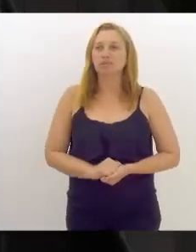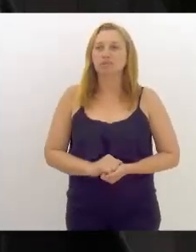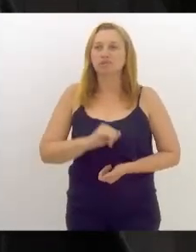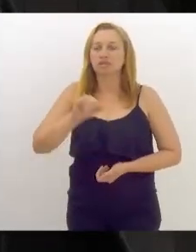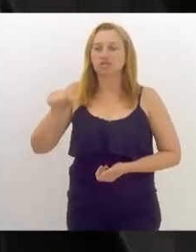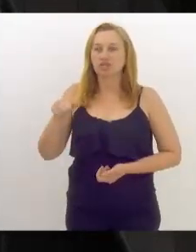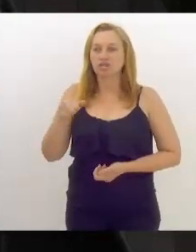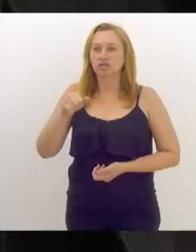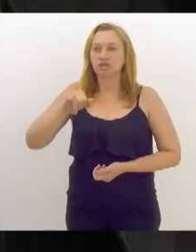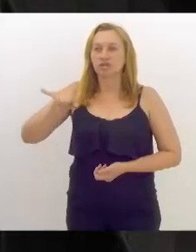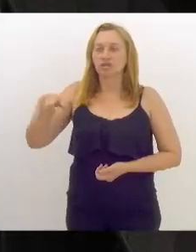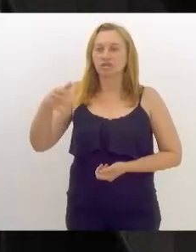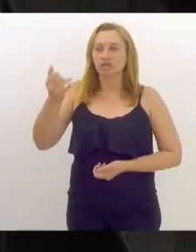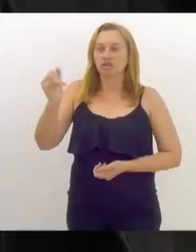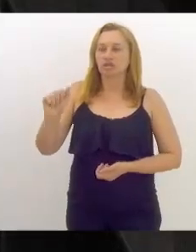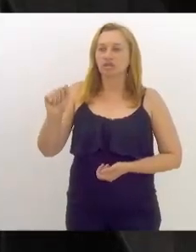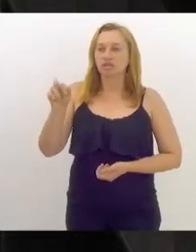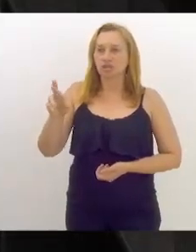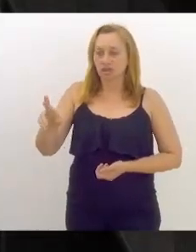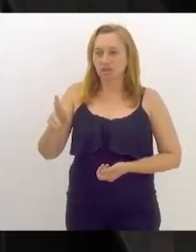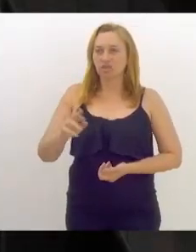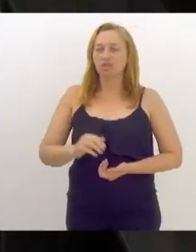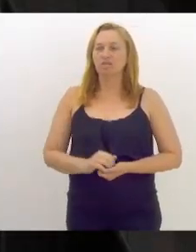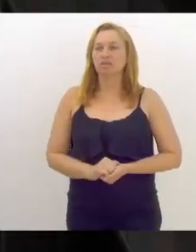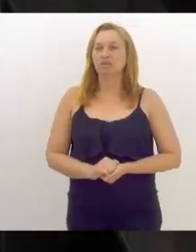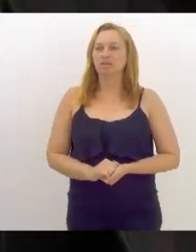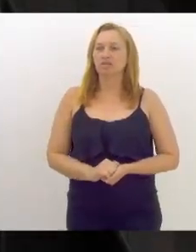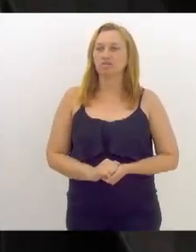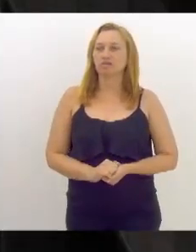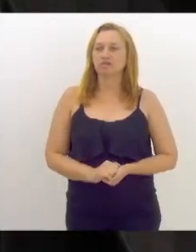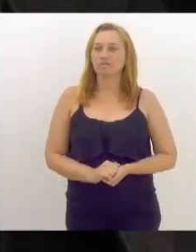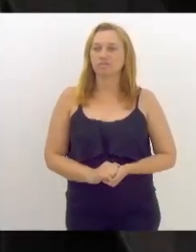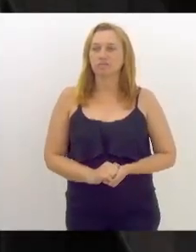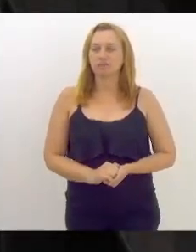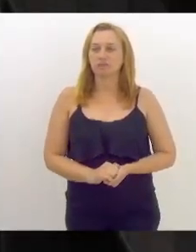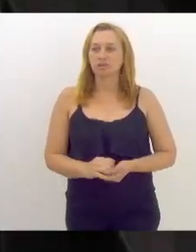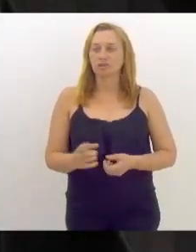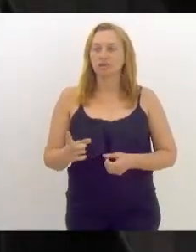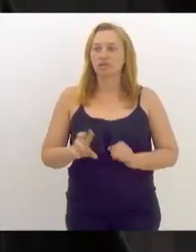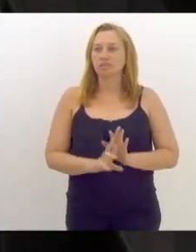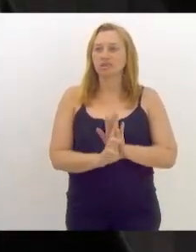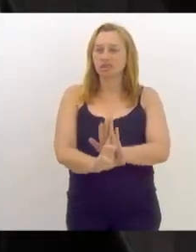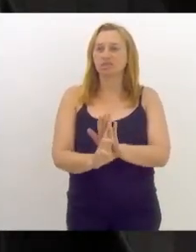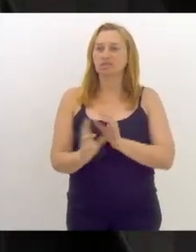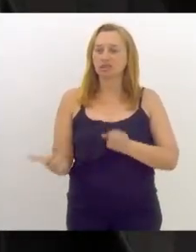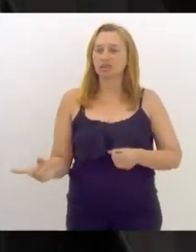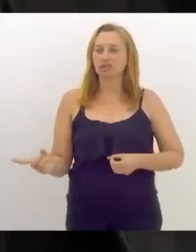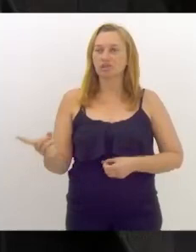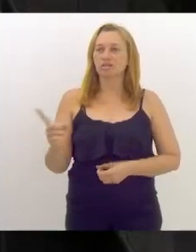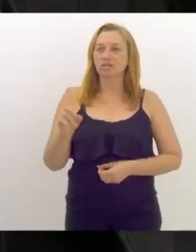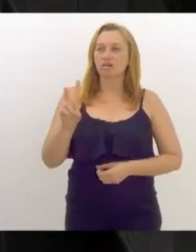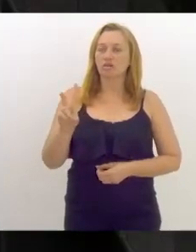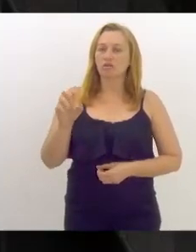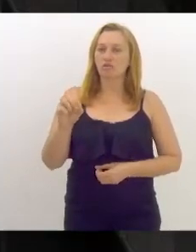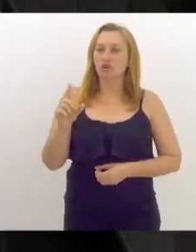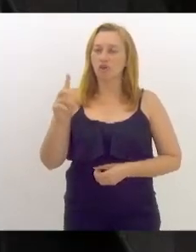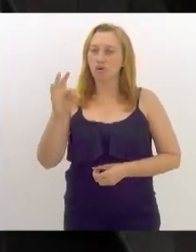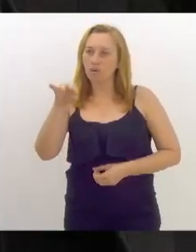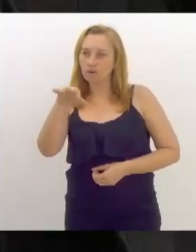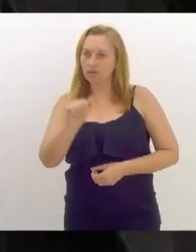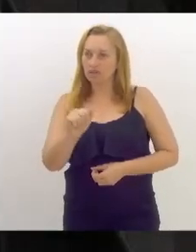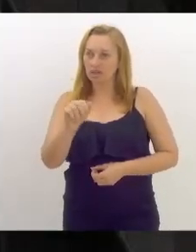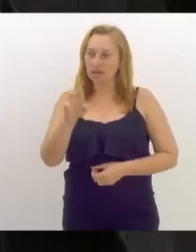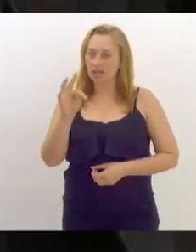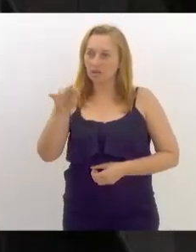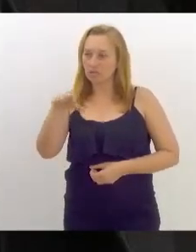Jari, digno representante de Volta Redonda e toda a região do